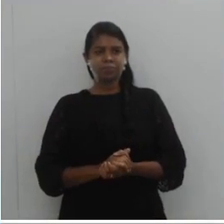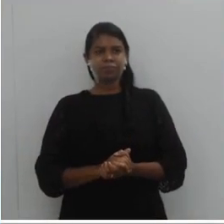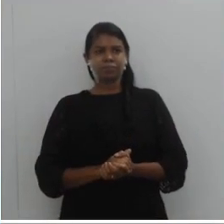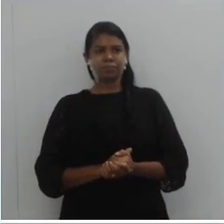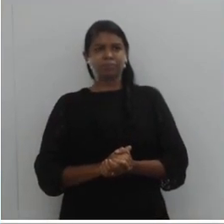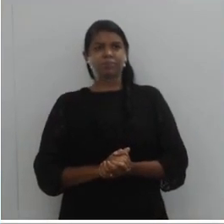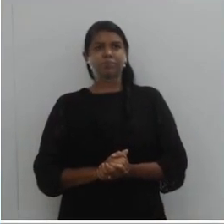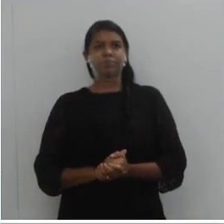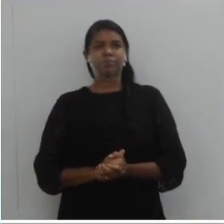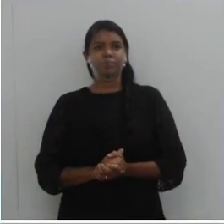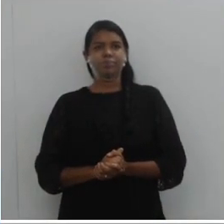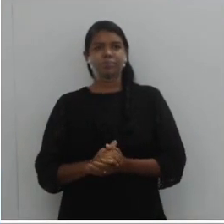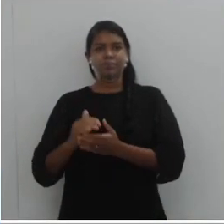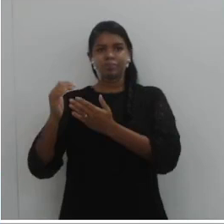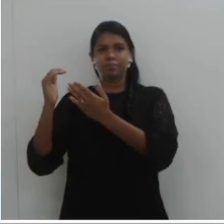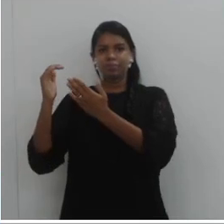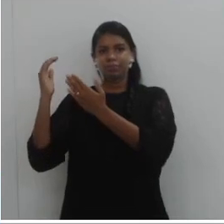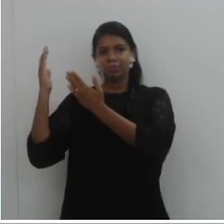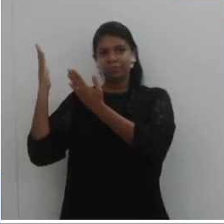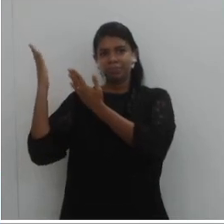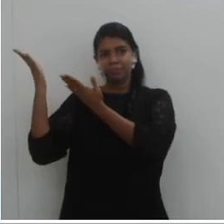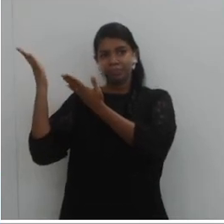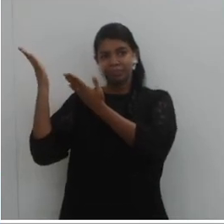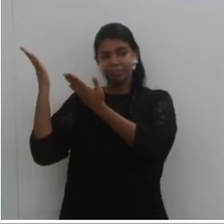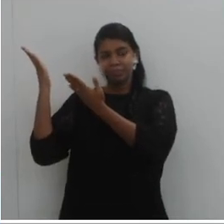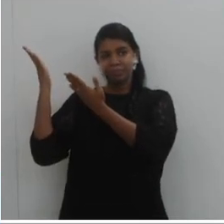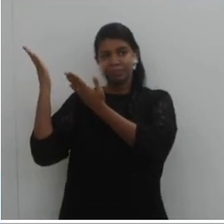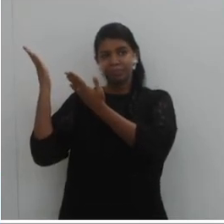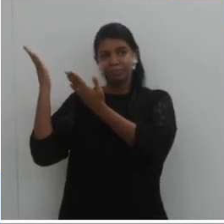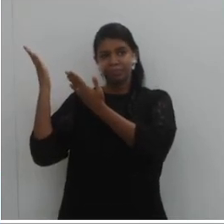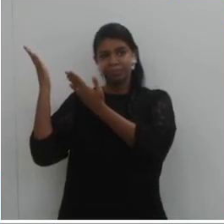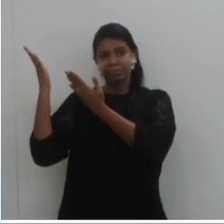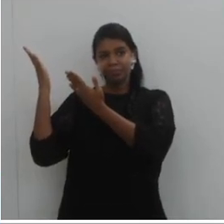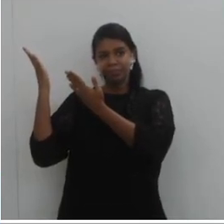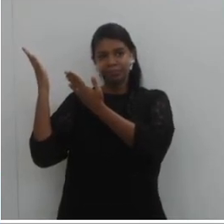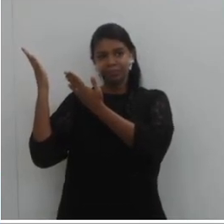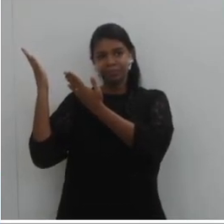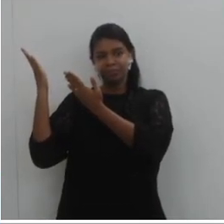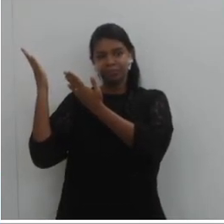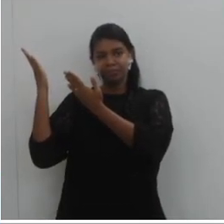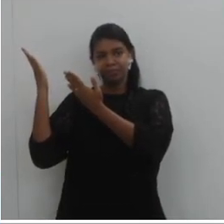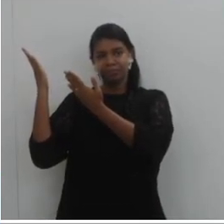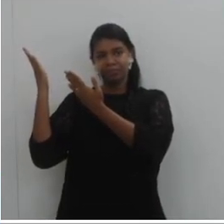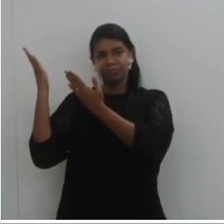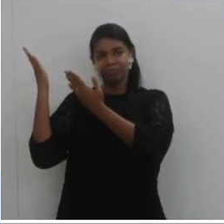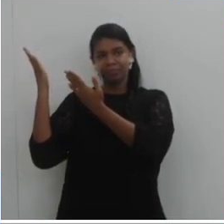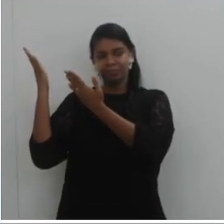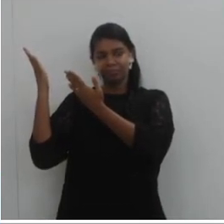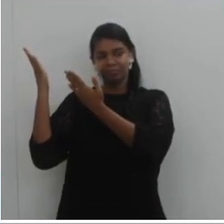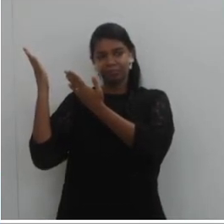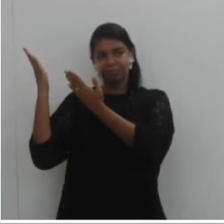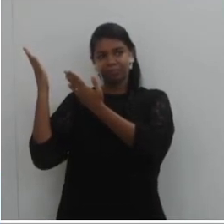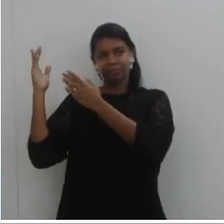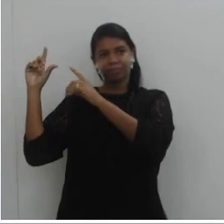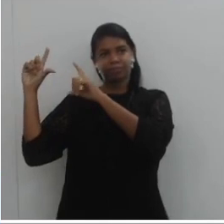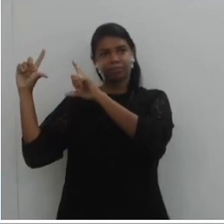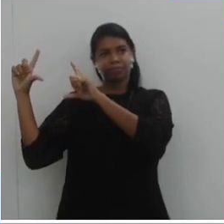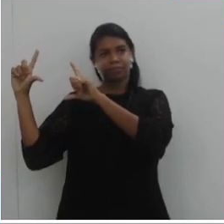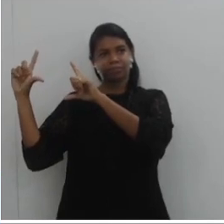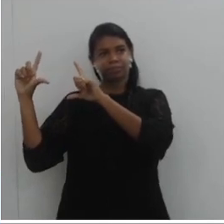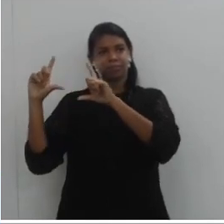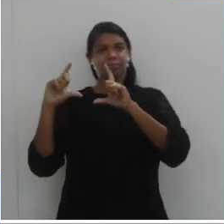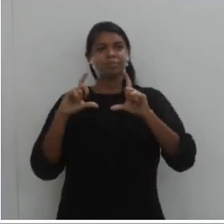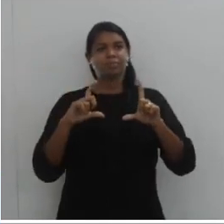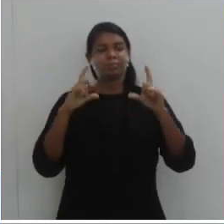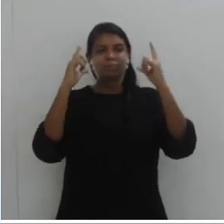na tela para a gente ter dimensão, tá bom, desses quadros entre